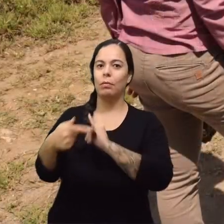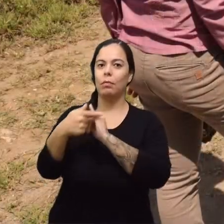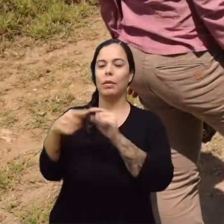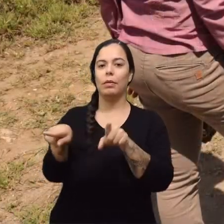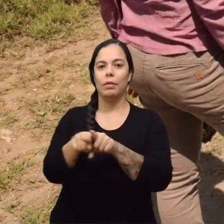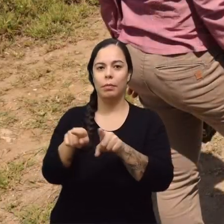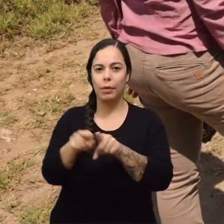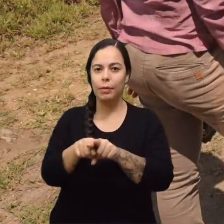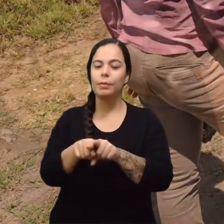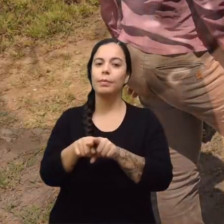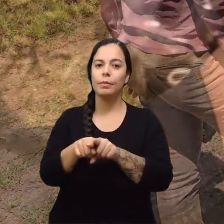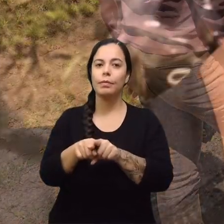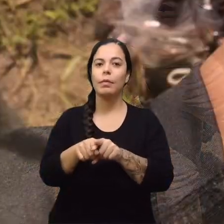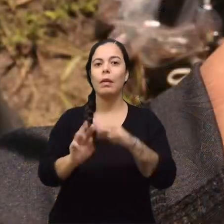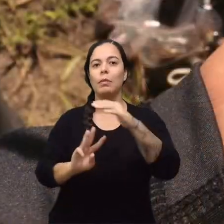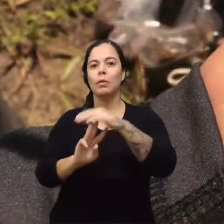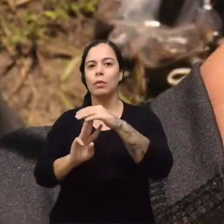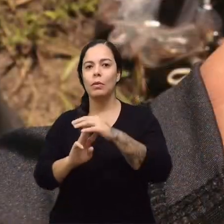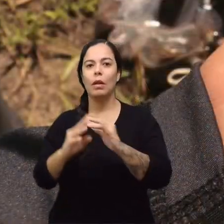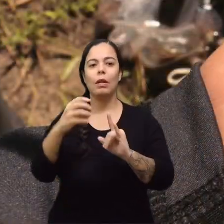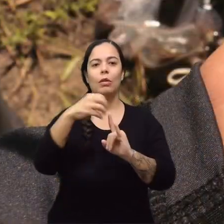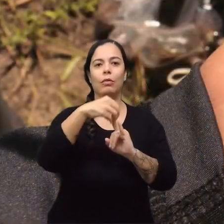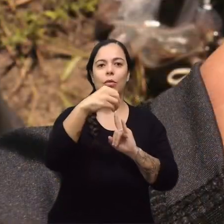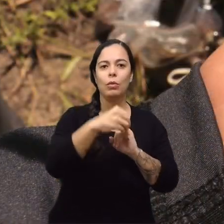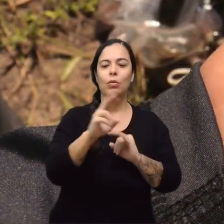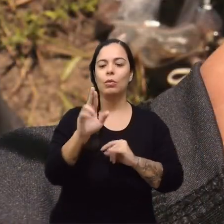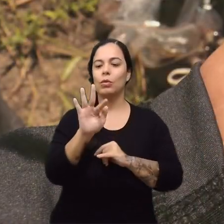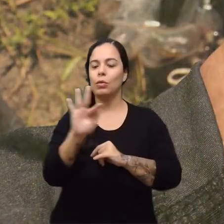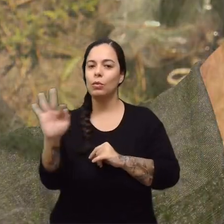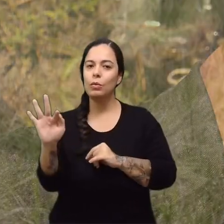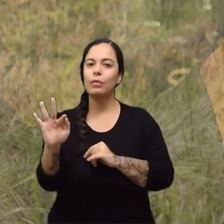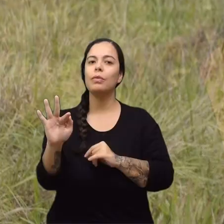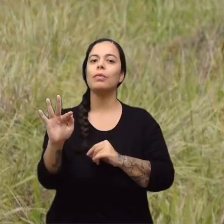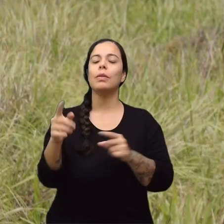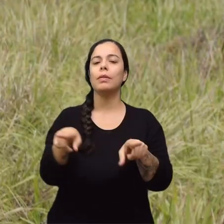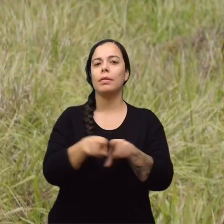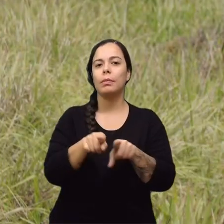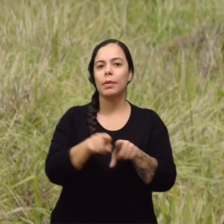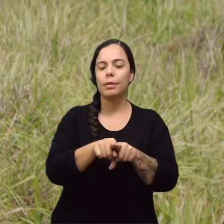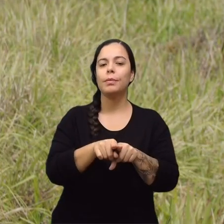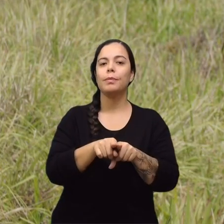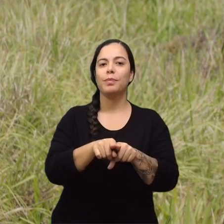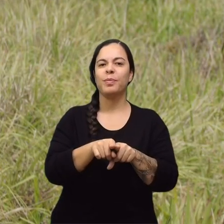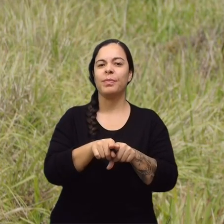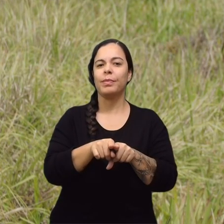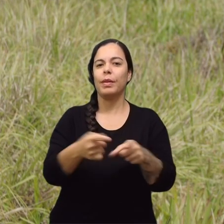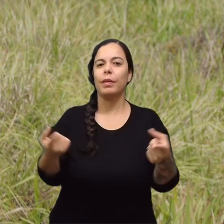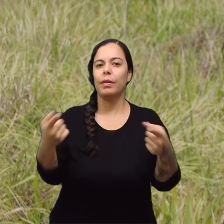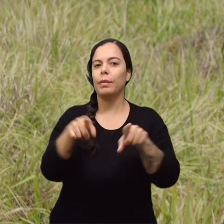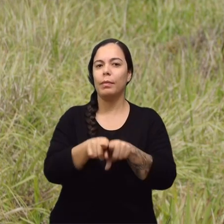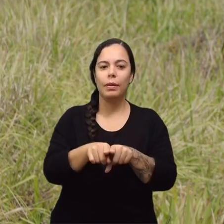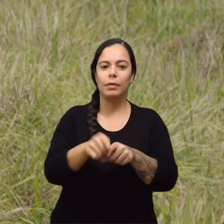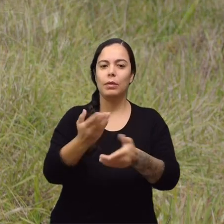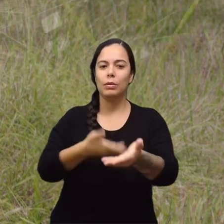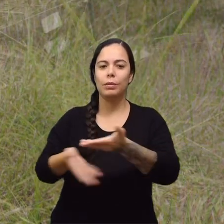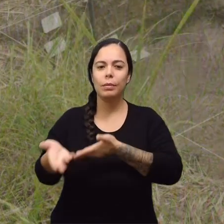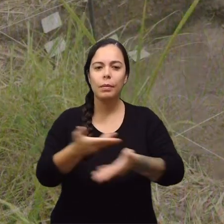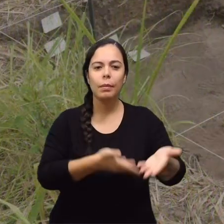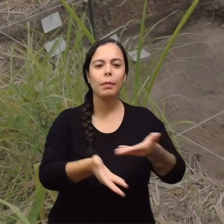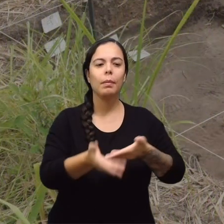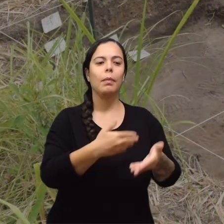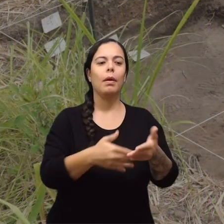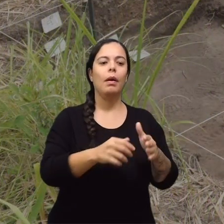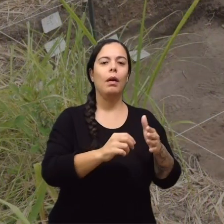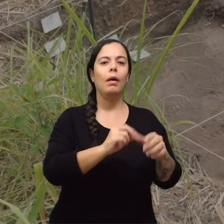aqui no Museu de Arqueologia de Itaipu, Museu Nacional, Fiocruz, UF, e também de toda a rede de parceiros